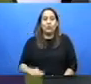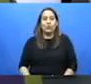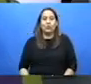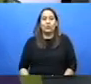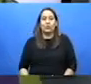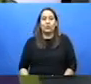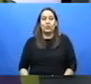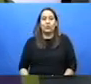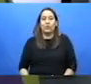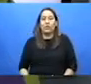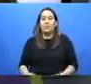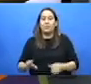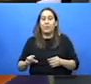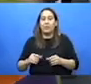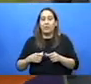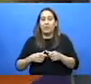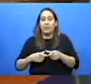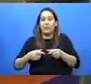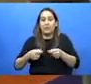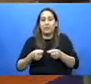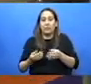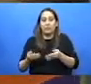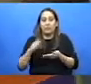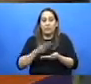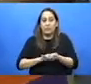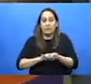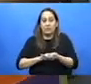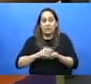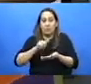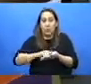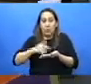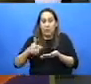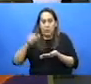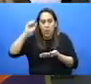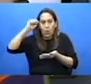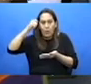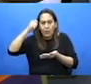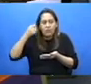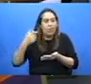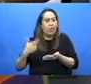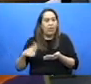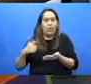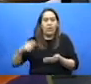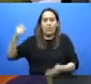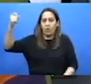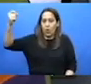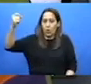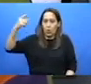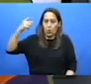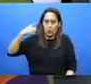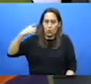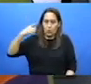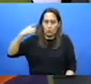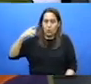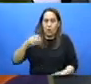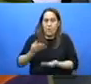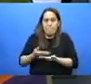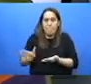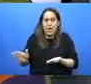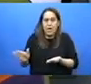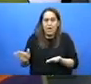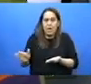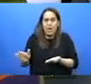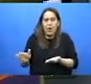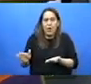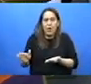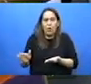ficou tampada, não teve mais passagem da luz solar. E aí ela perdeu essa